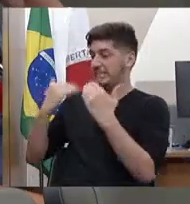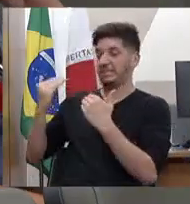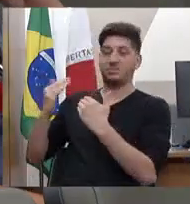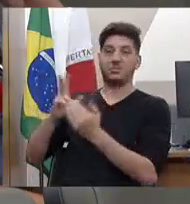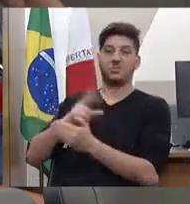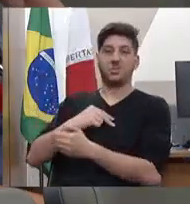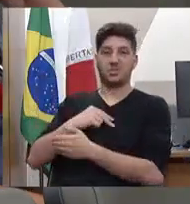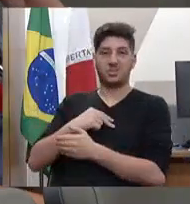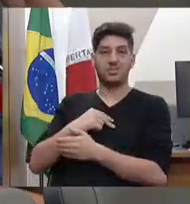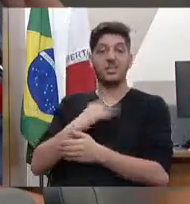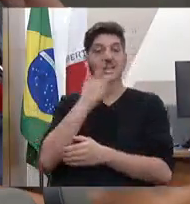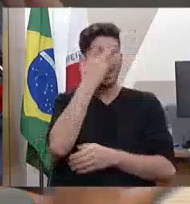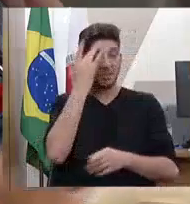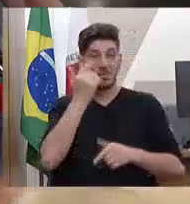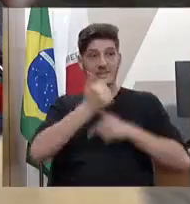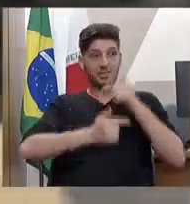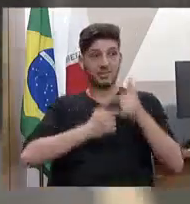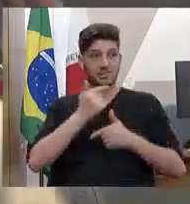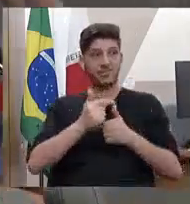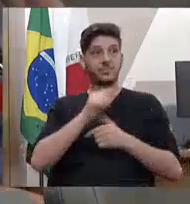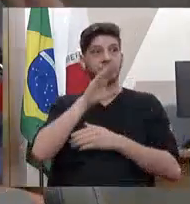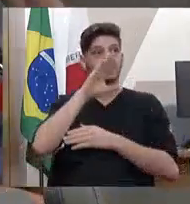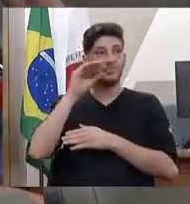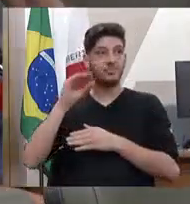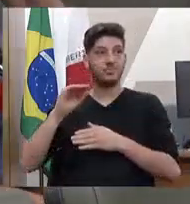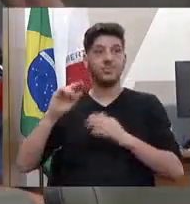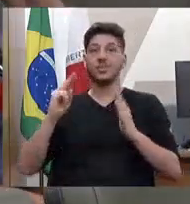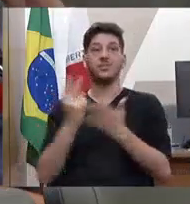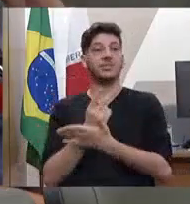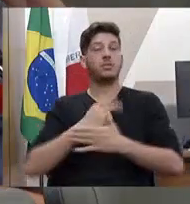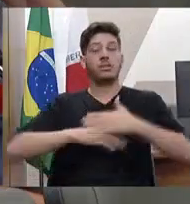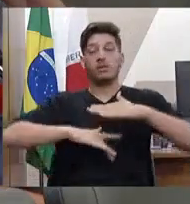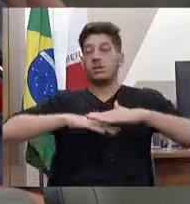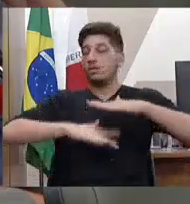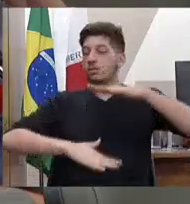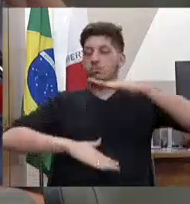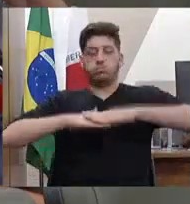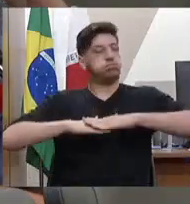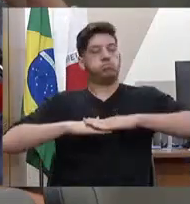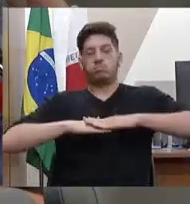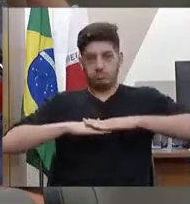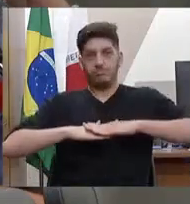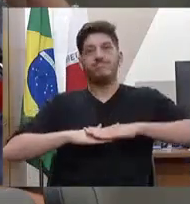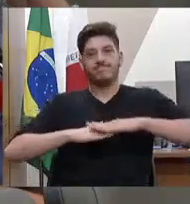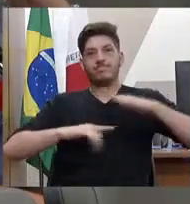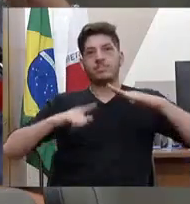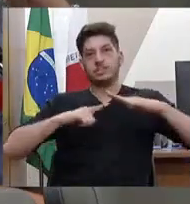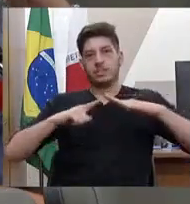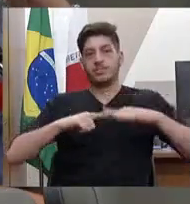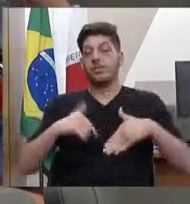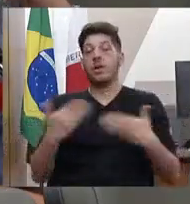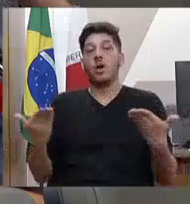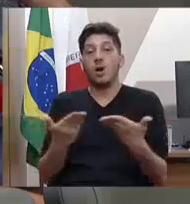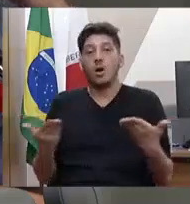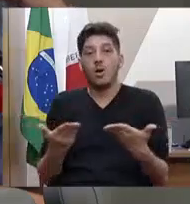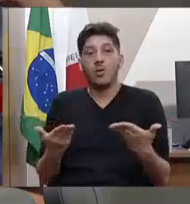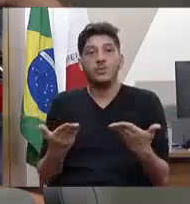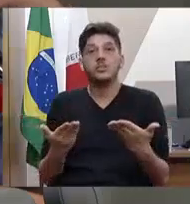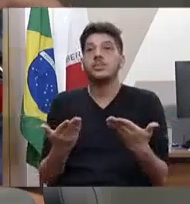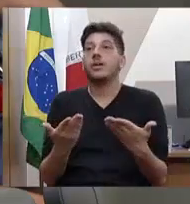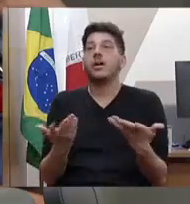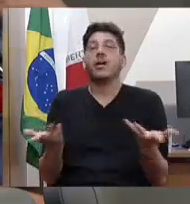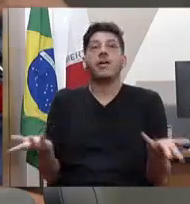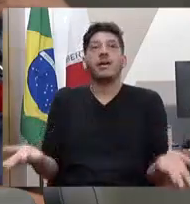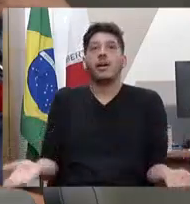trabalhadores uma completa exaustão e que hoje é ninguém não tem